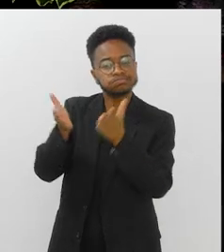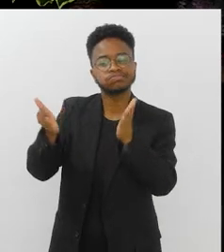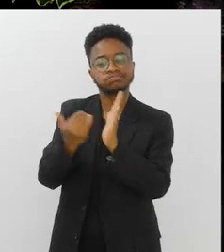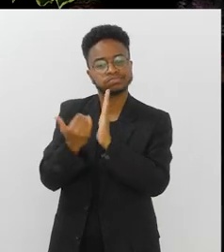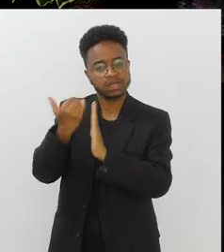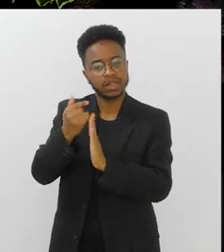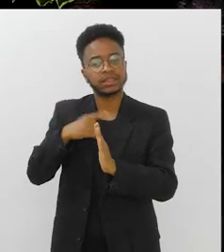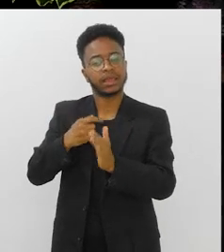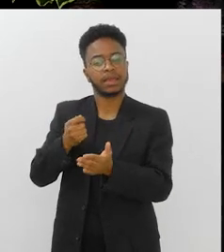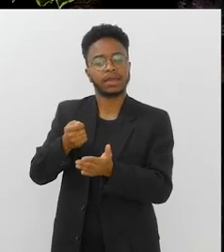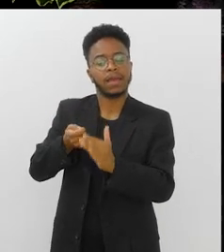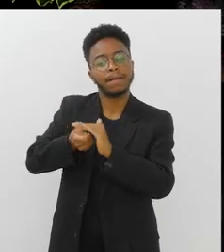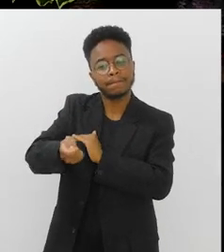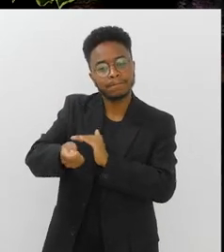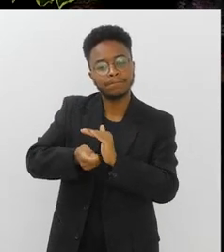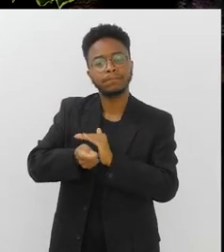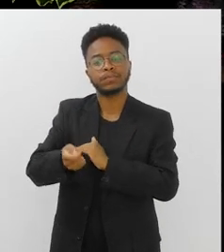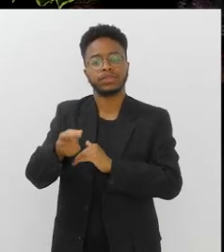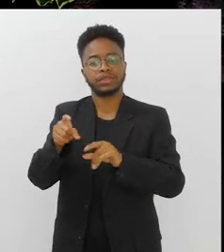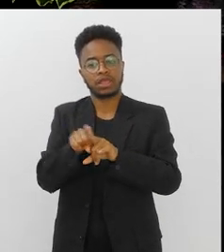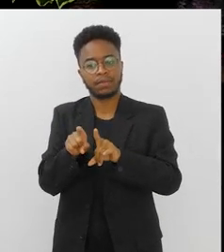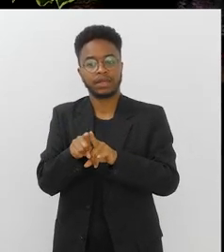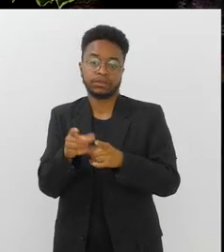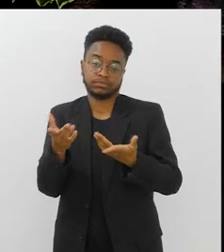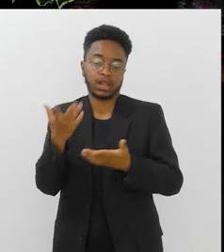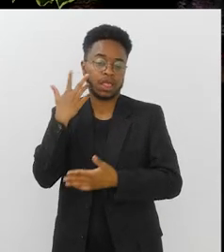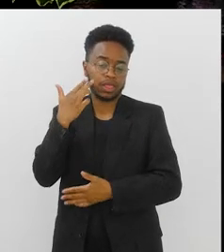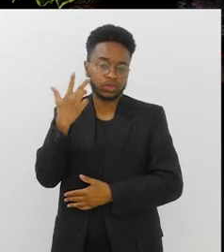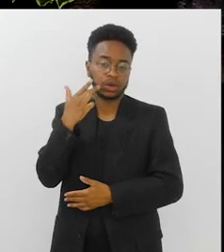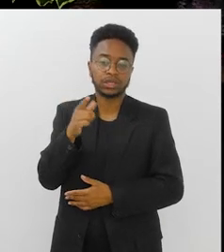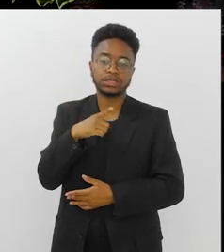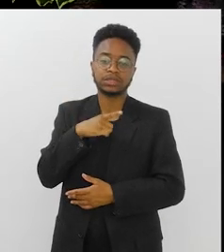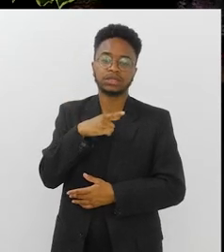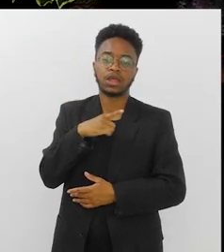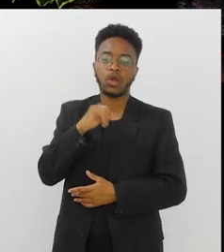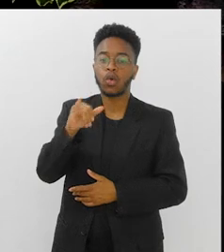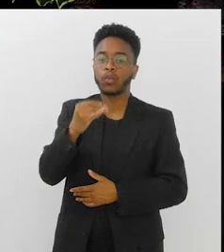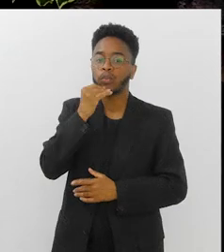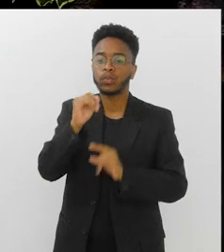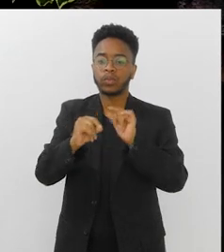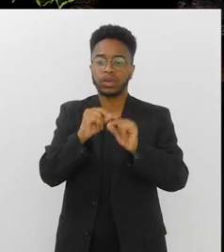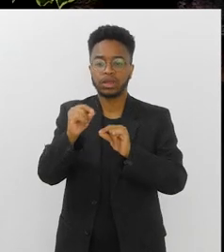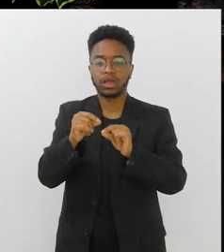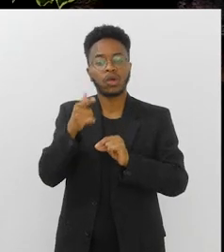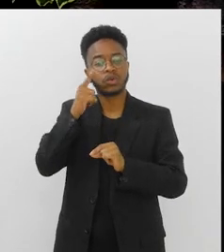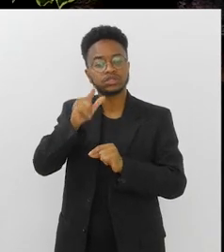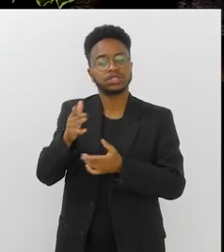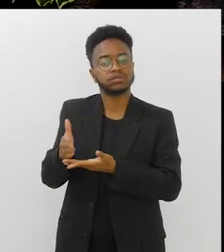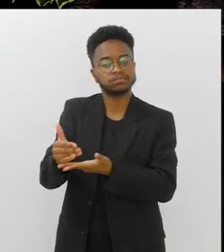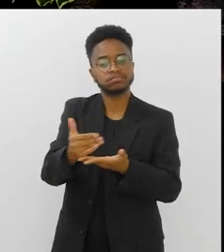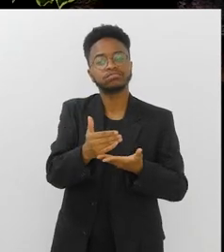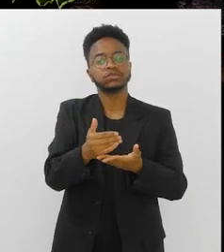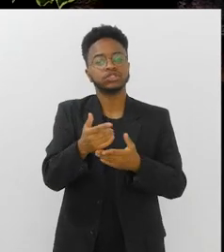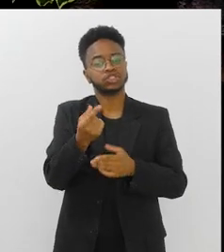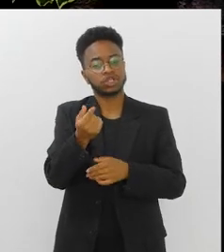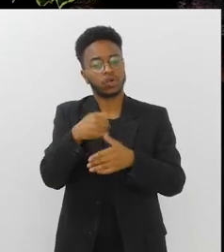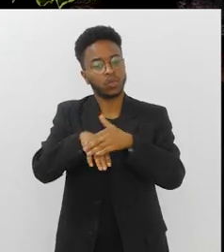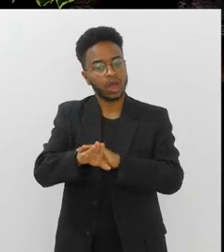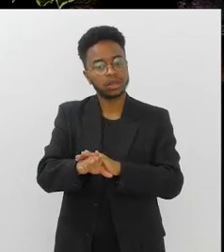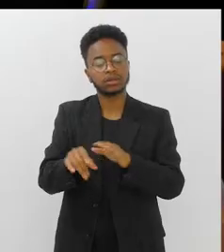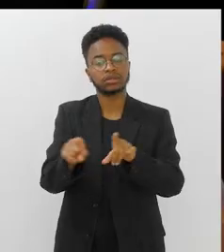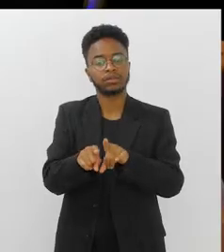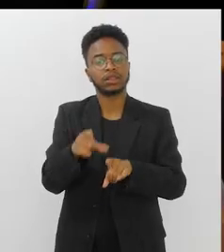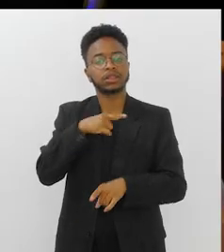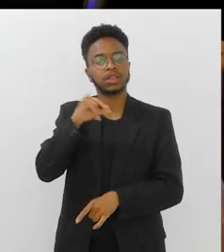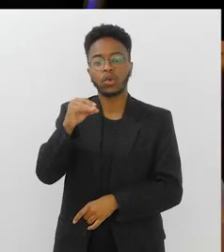incentivo patroc Patrocínio então ele tem naturalmente ele tem oportunidade de de juntar um pouco mais de dinheiro ele tem